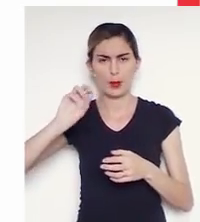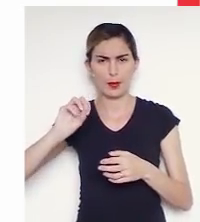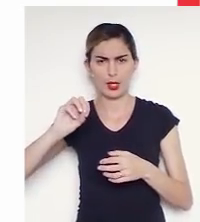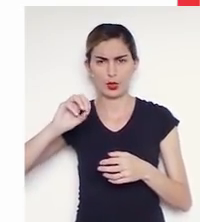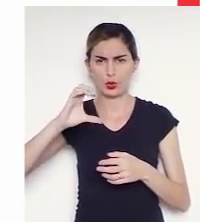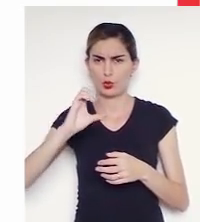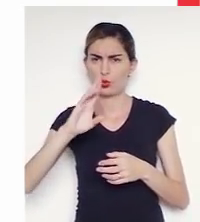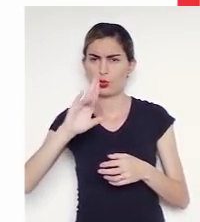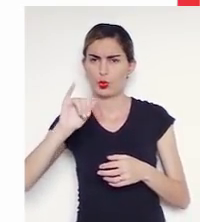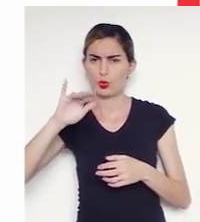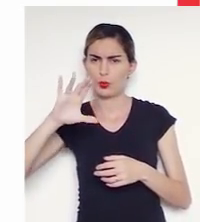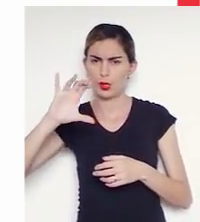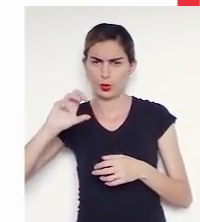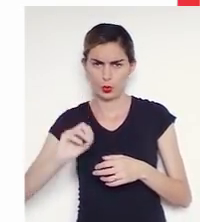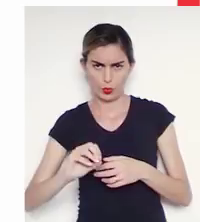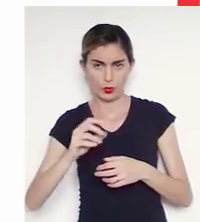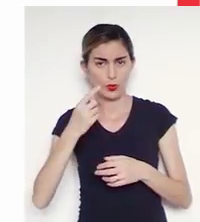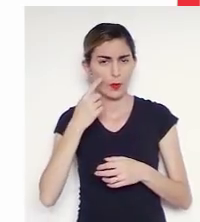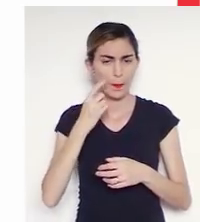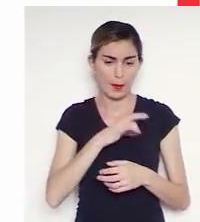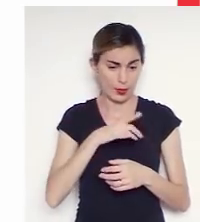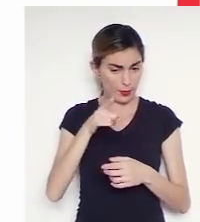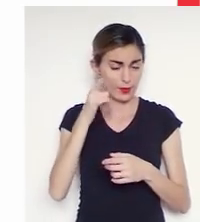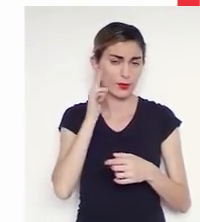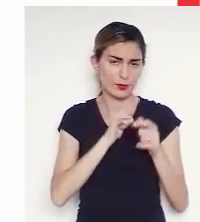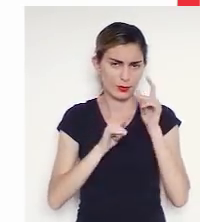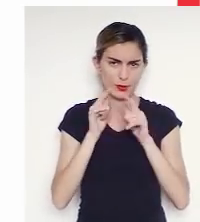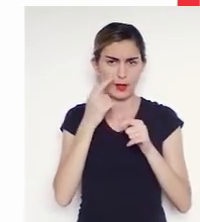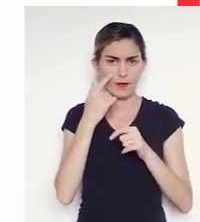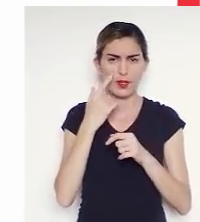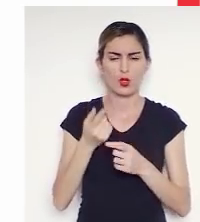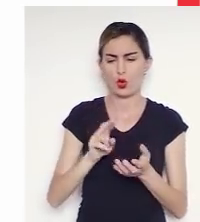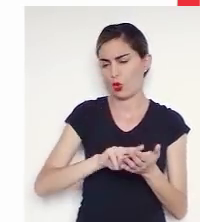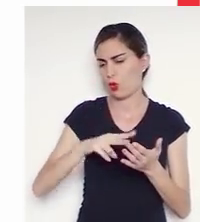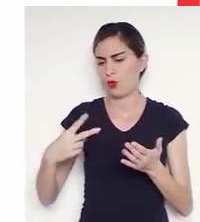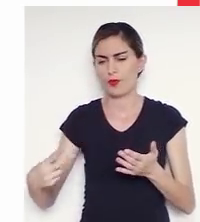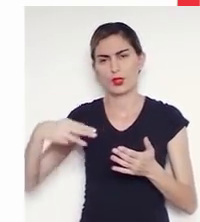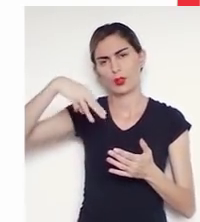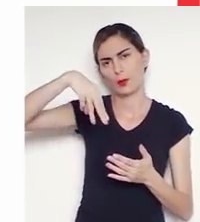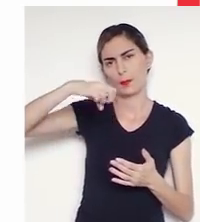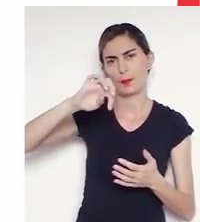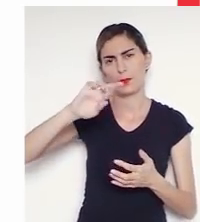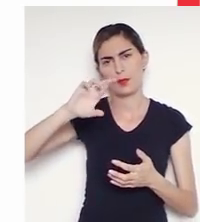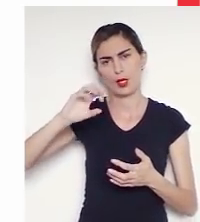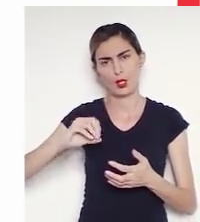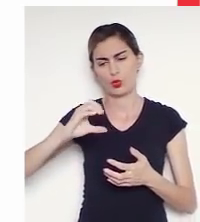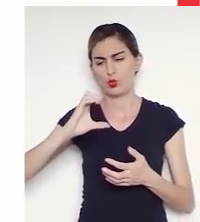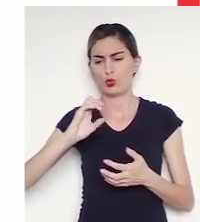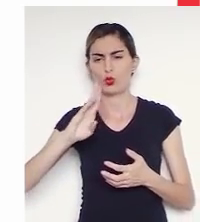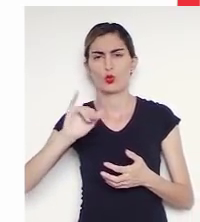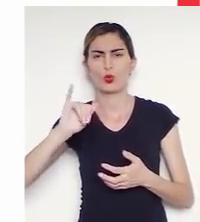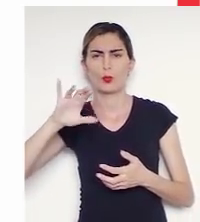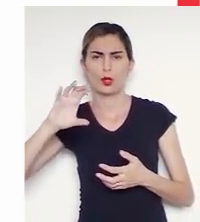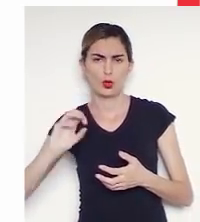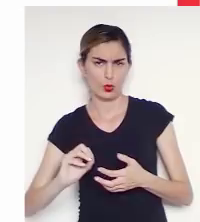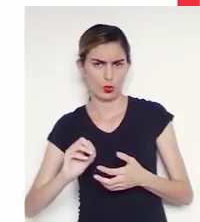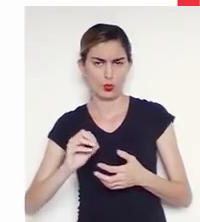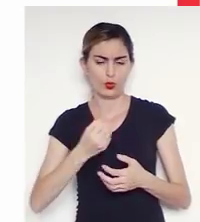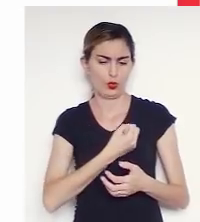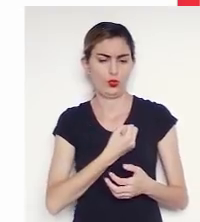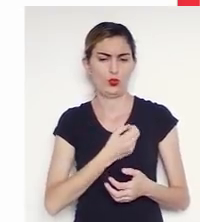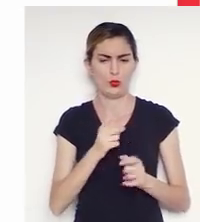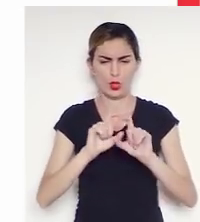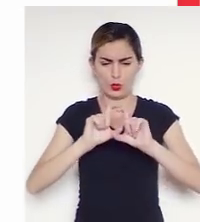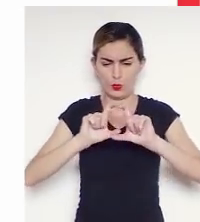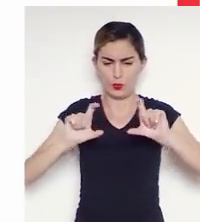cúbico. Vamos lá? Não tenha medo. Você consegue. Vamos lá. Converta para metro cúbico. Aquele numerão